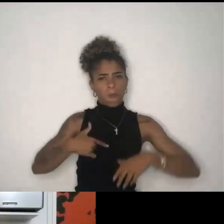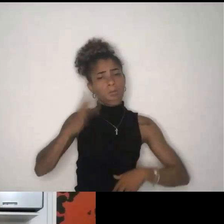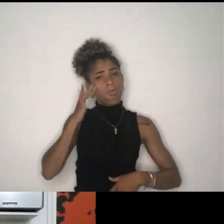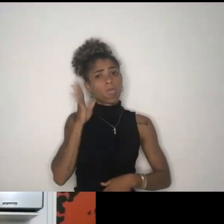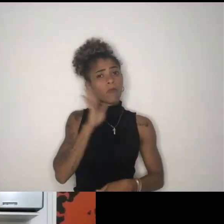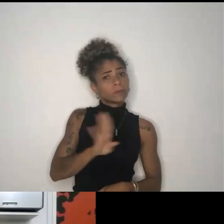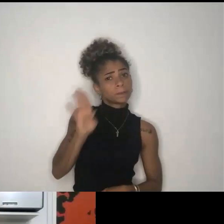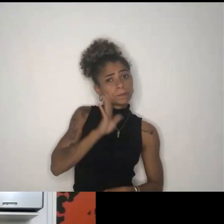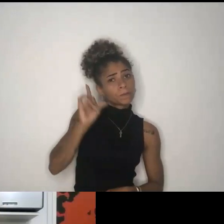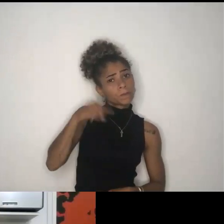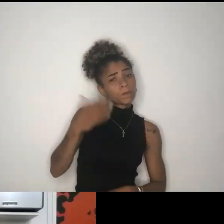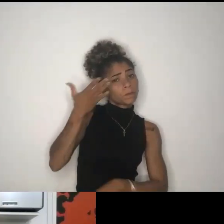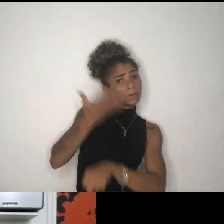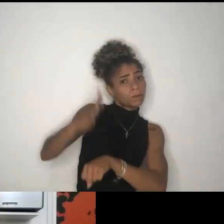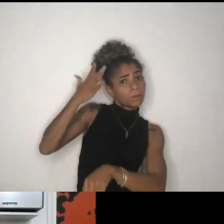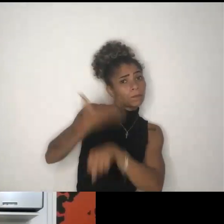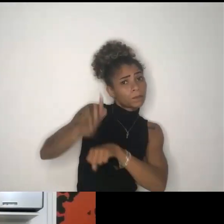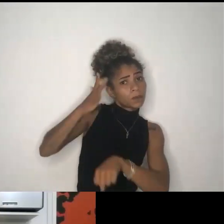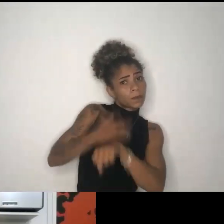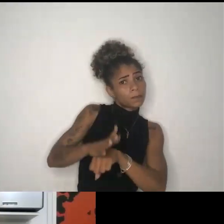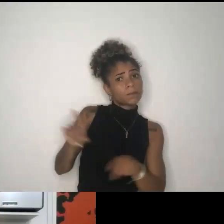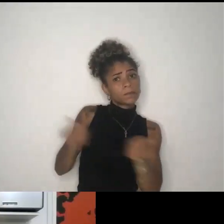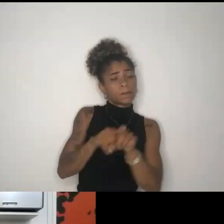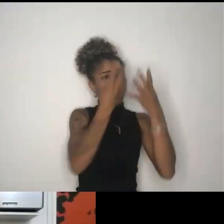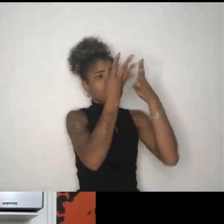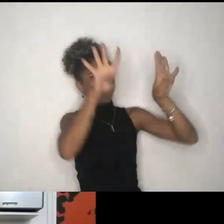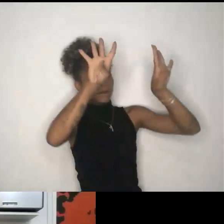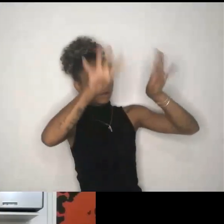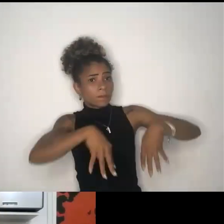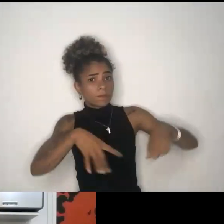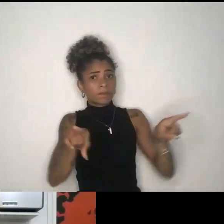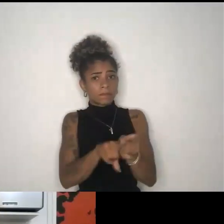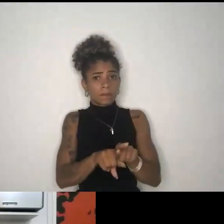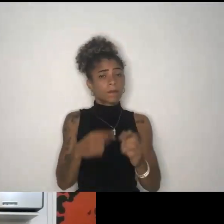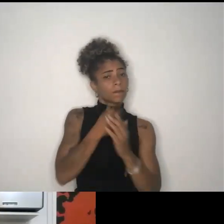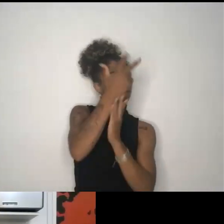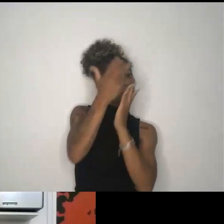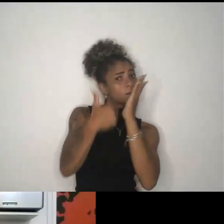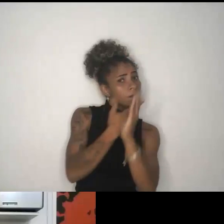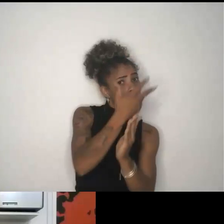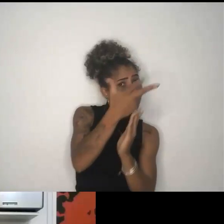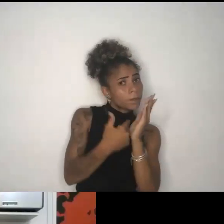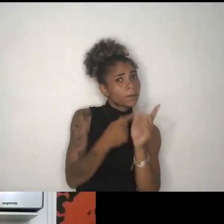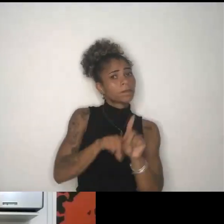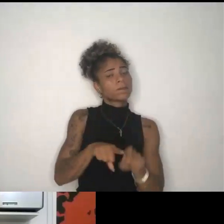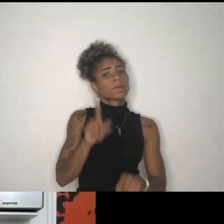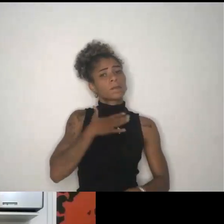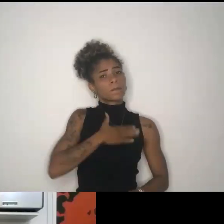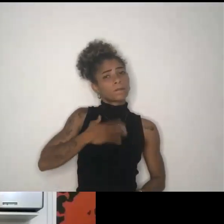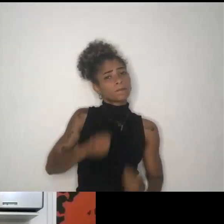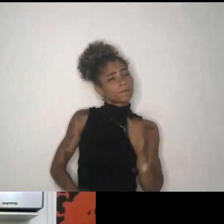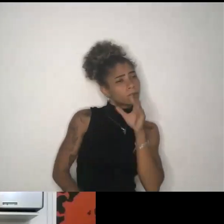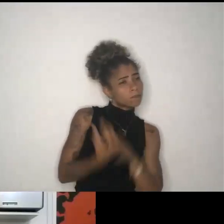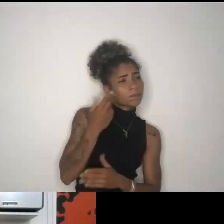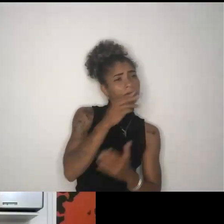isso é tão um exercício quanto as tabelas quanto os esqueletos os desenhos né você começa a fazer um desenho e pensa